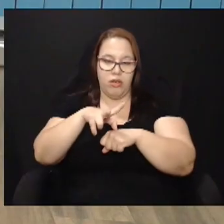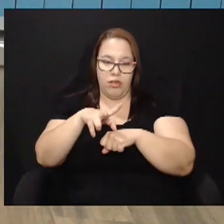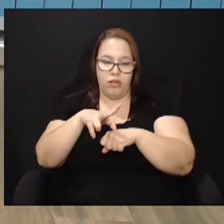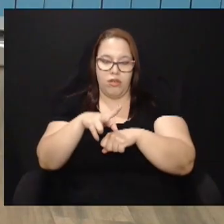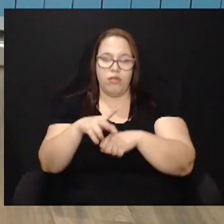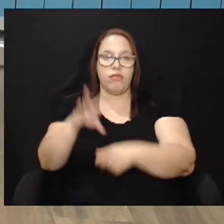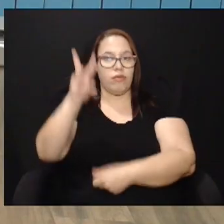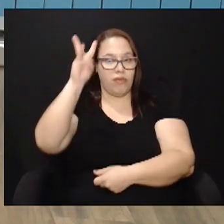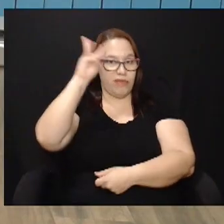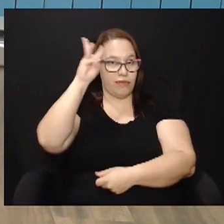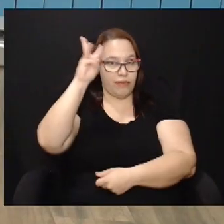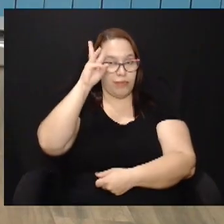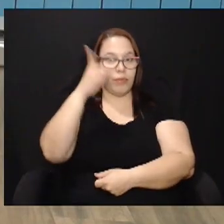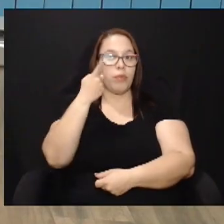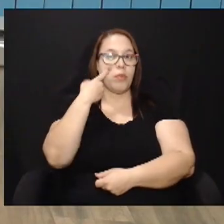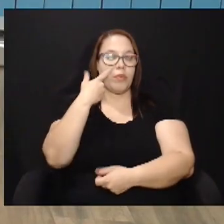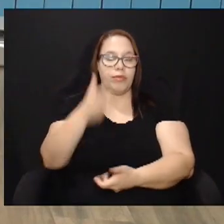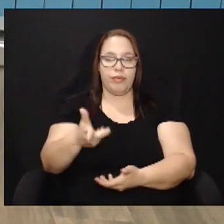terça-feira. Olha só.